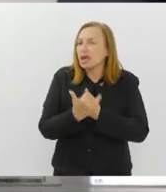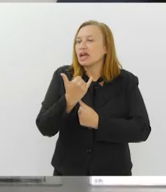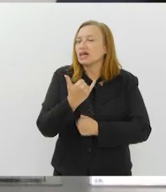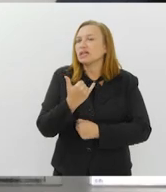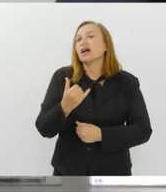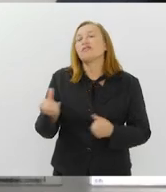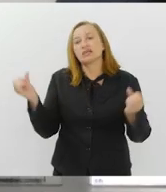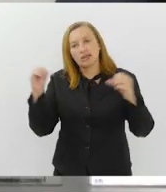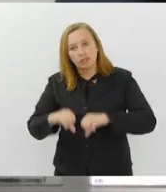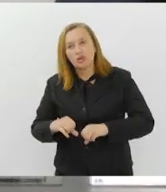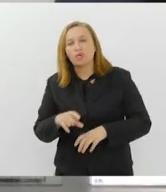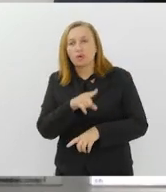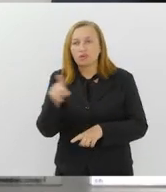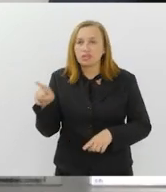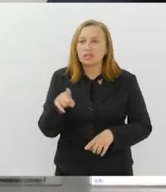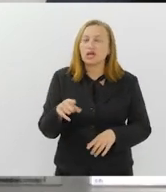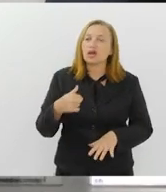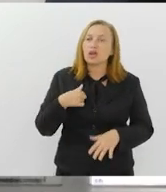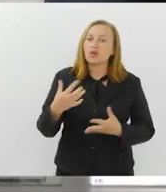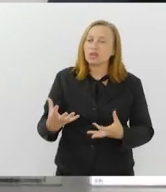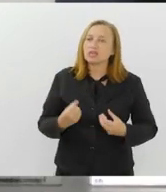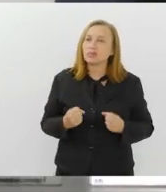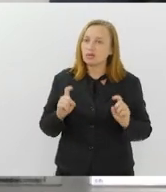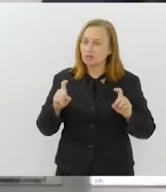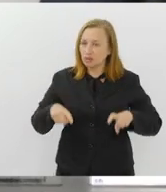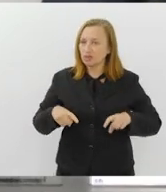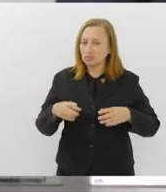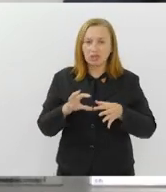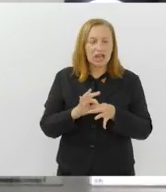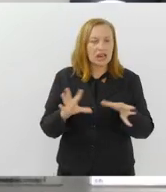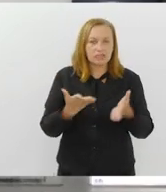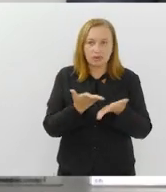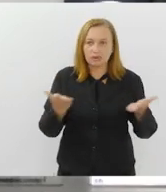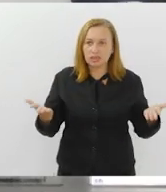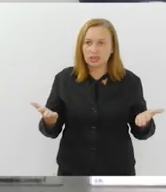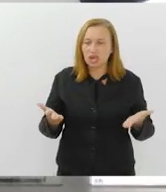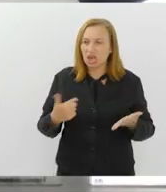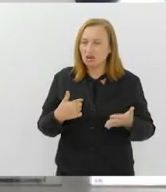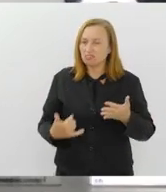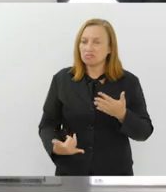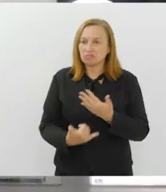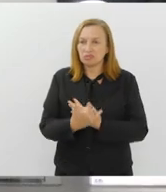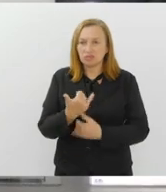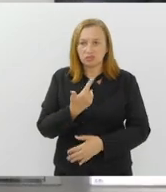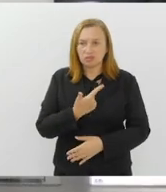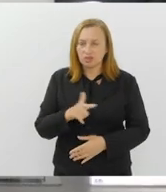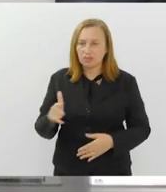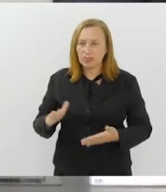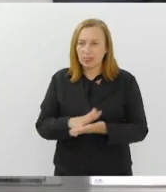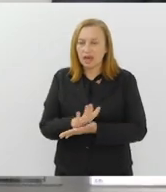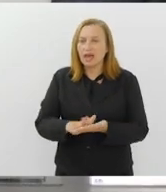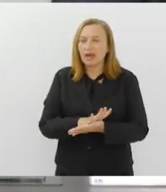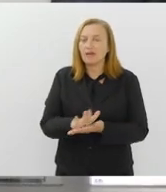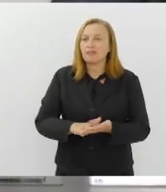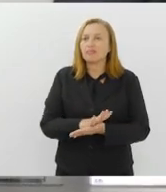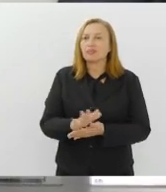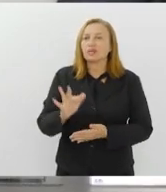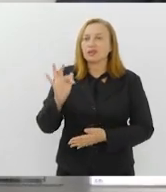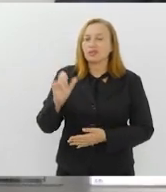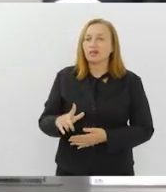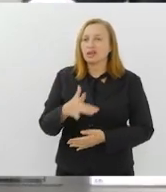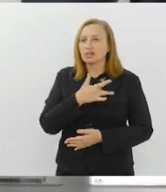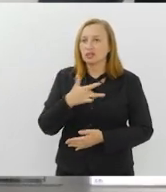recebi, lá no meu gabinete está de portas abertas, porque eu não devo nada a ninguém, a Fena Saúde. A Fena